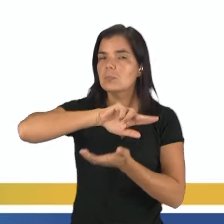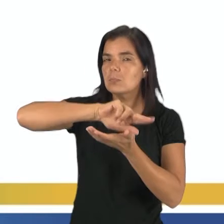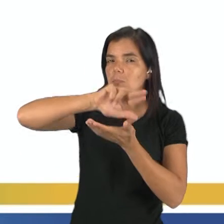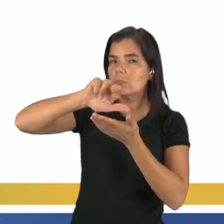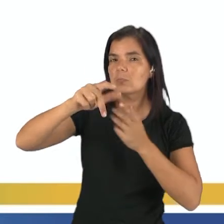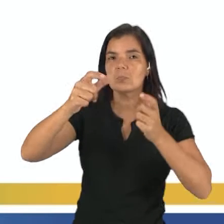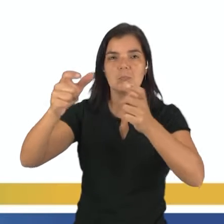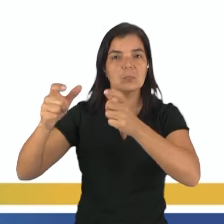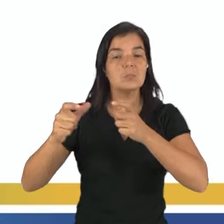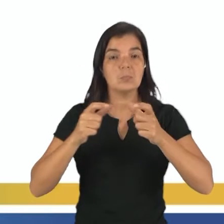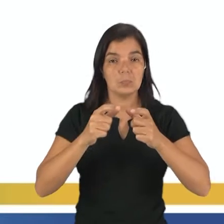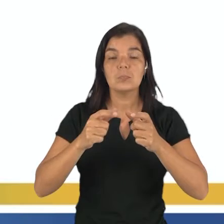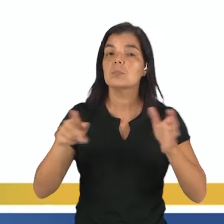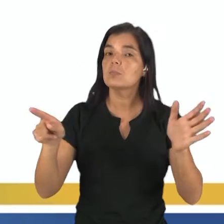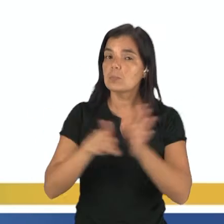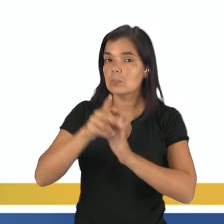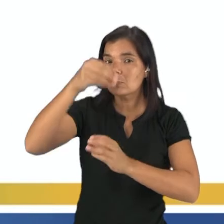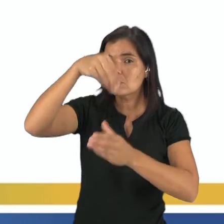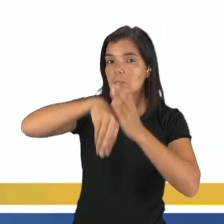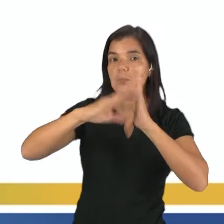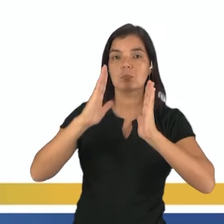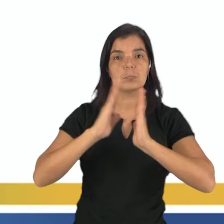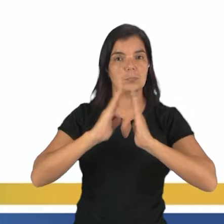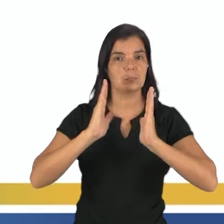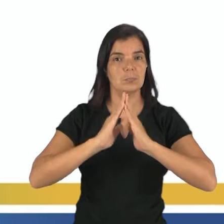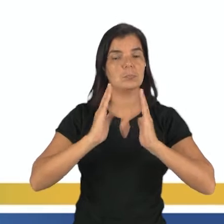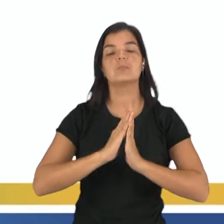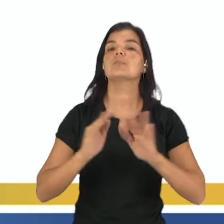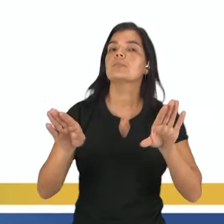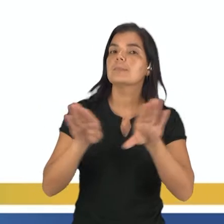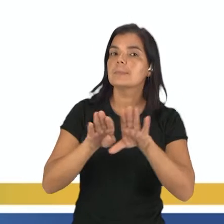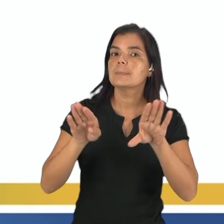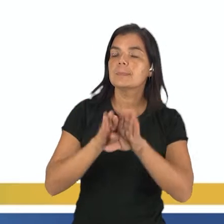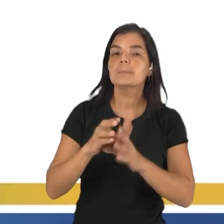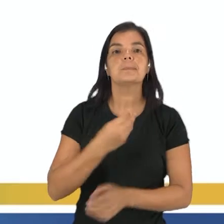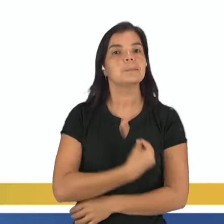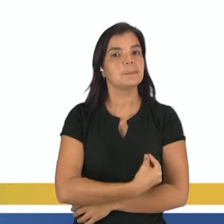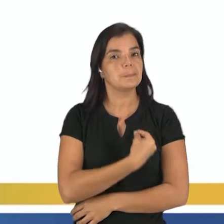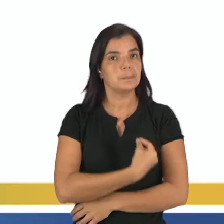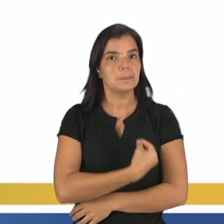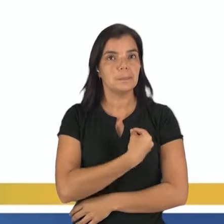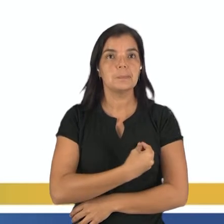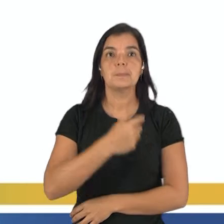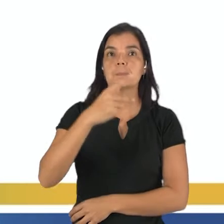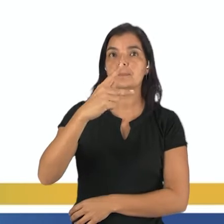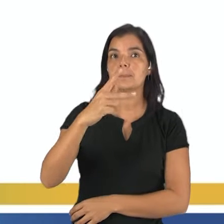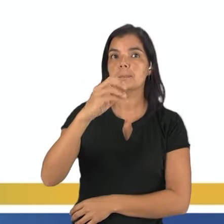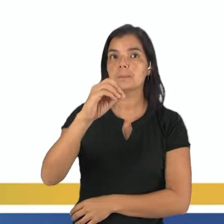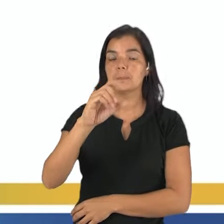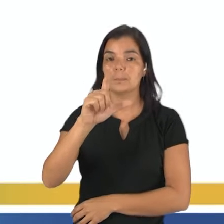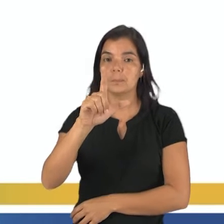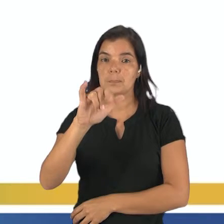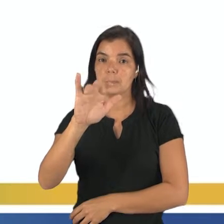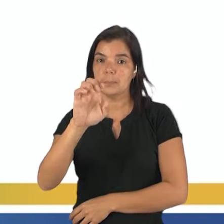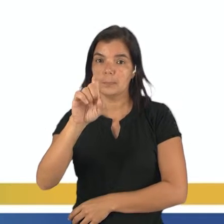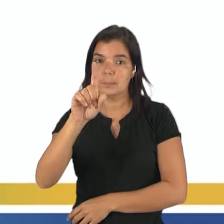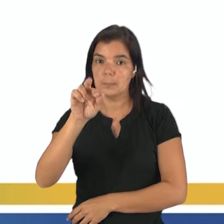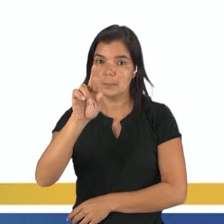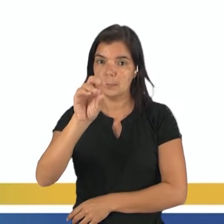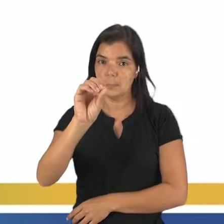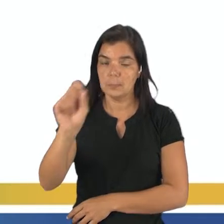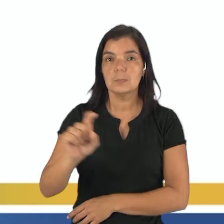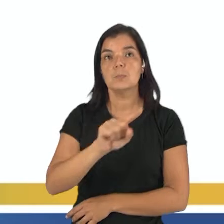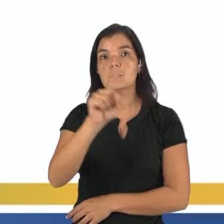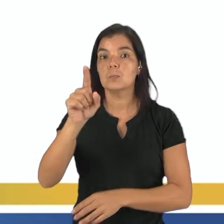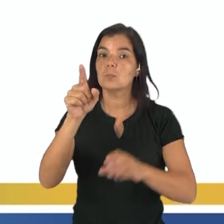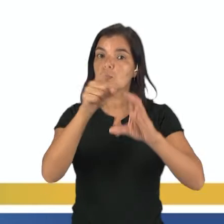locais, né, até mesmo dentro da nossa casa. E também que existem os poliedros e os não poliedros, ou corpos redondos,